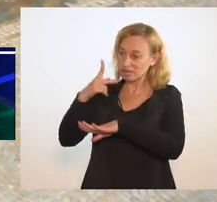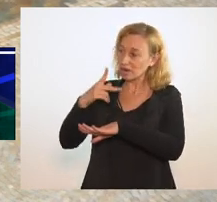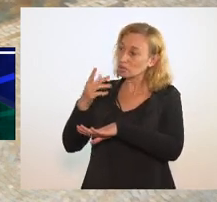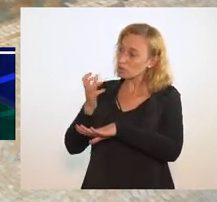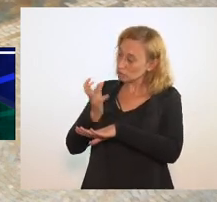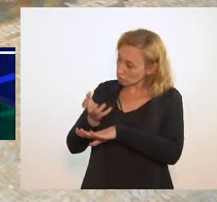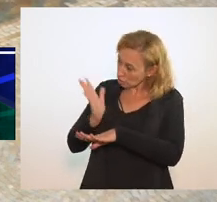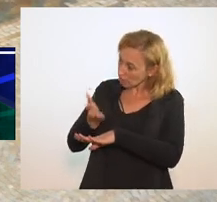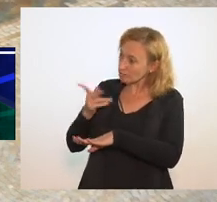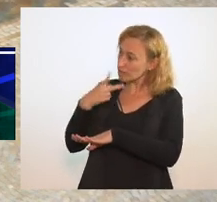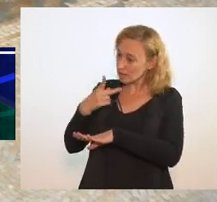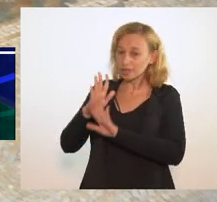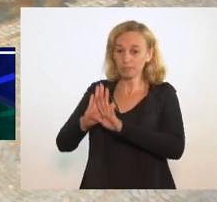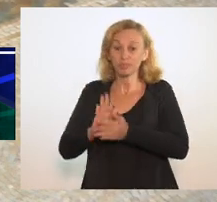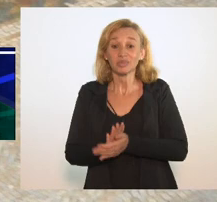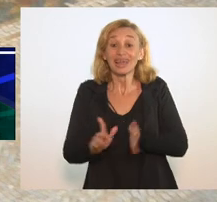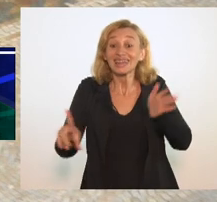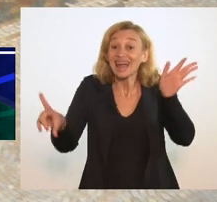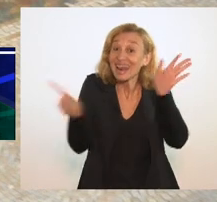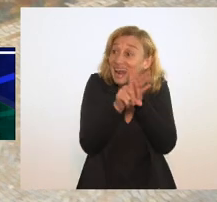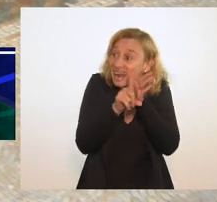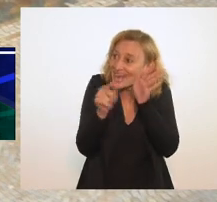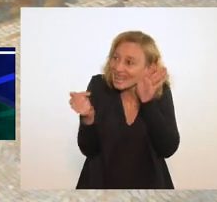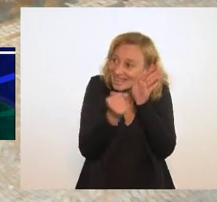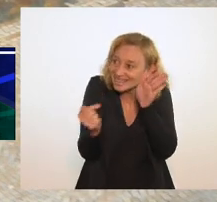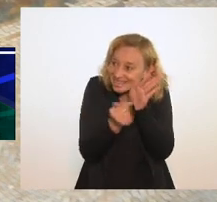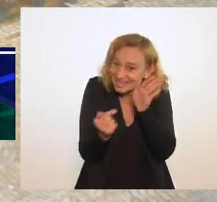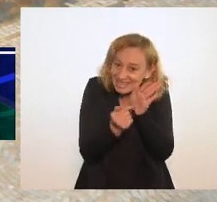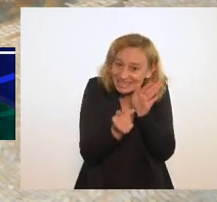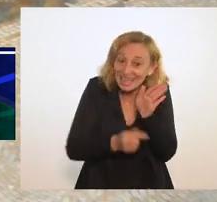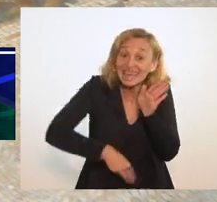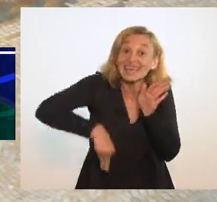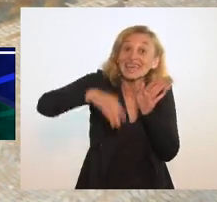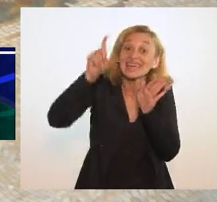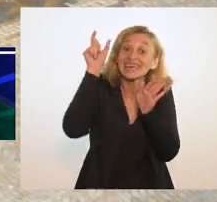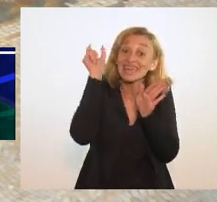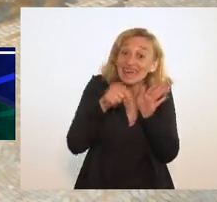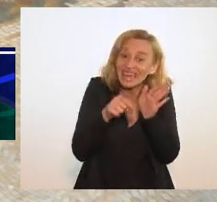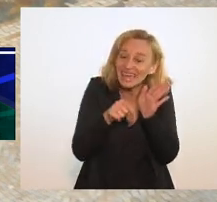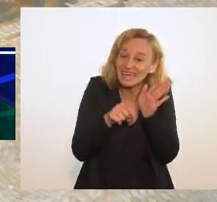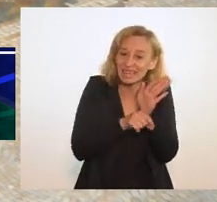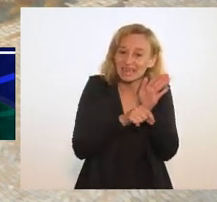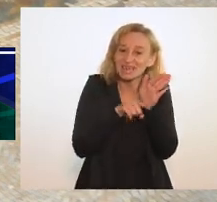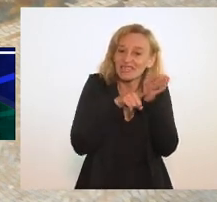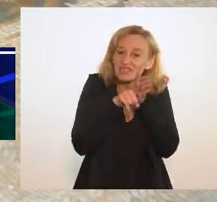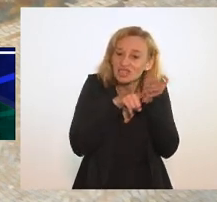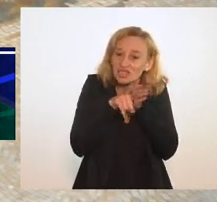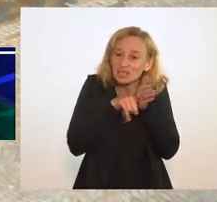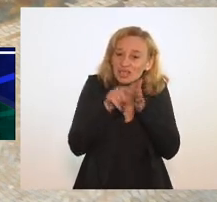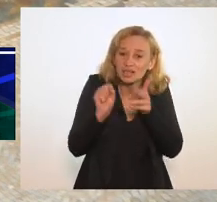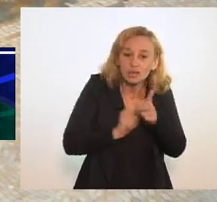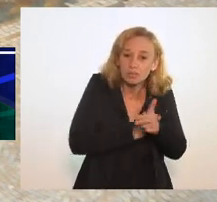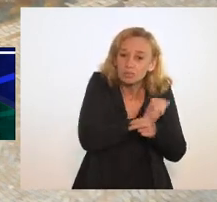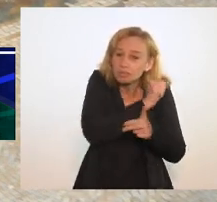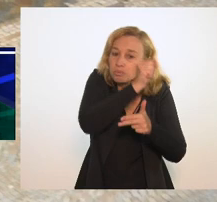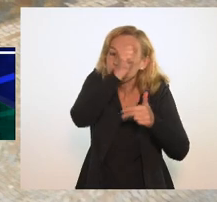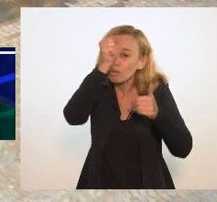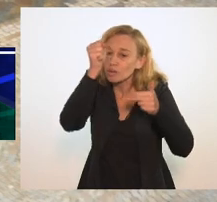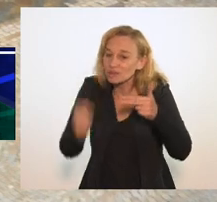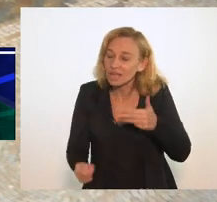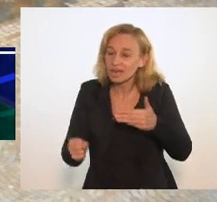defendi. Está na lei. Quem é o fiscalizador é o poder público.